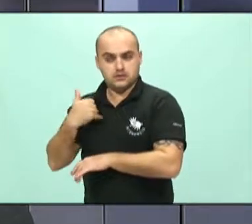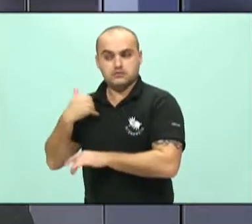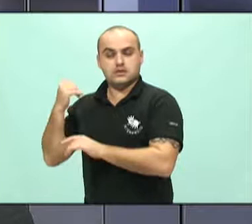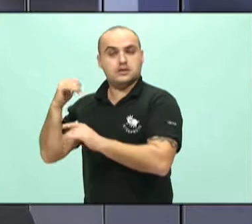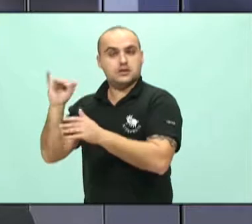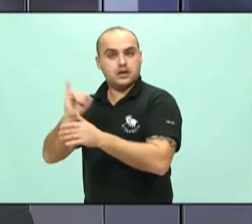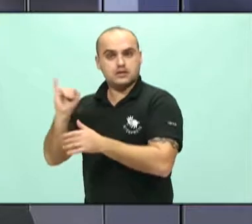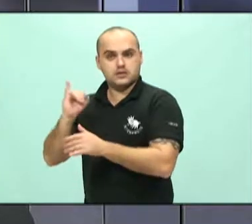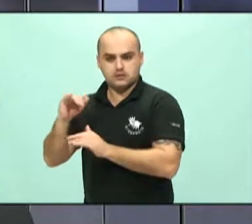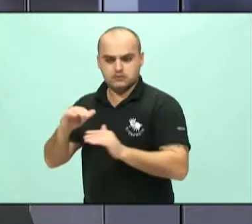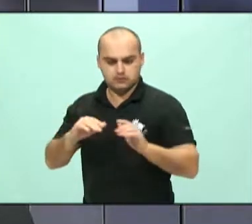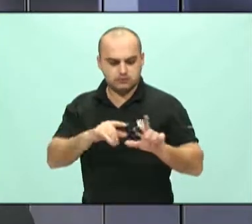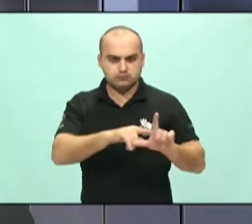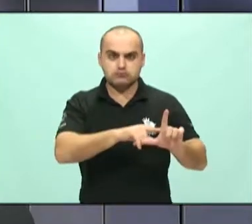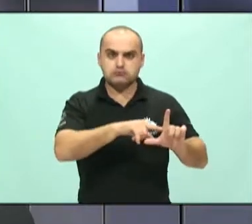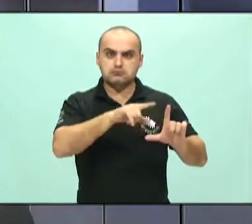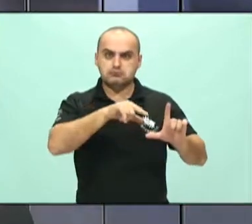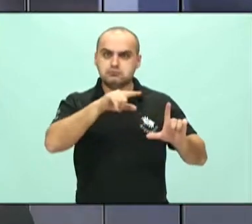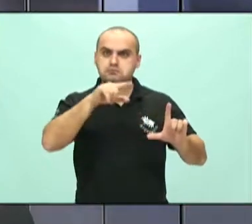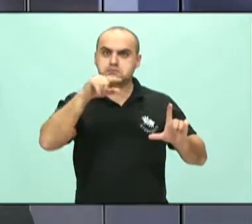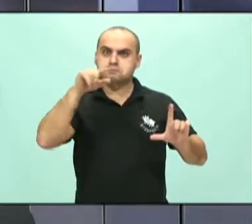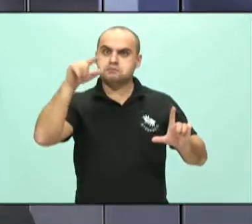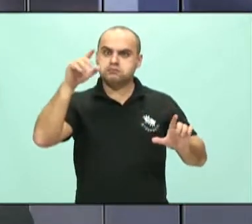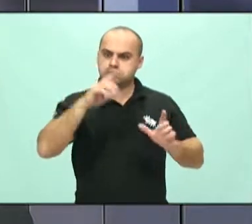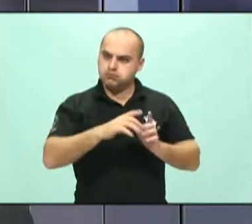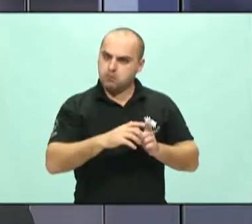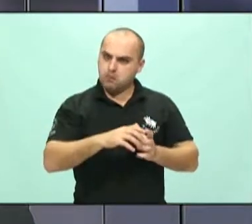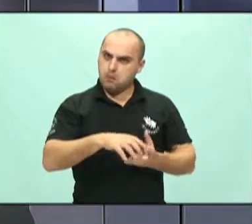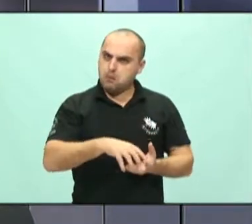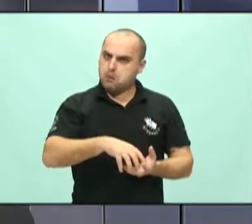seu momento, a sua condição,